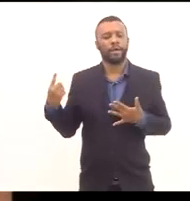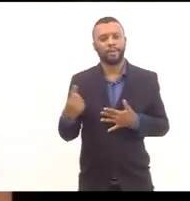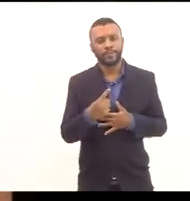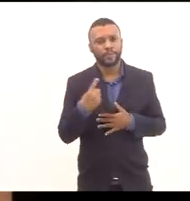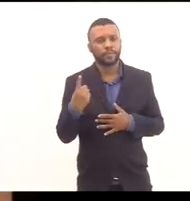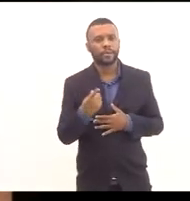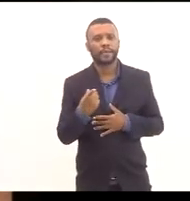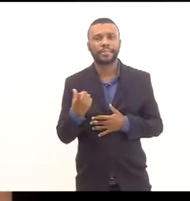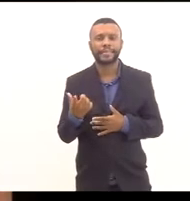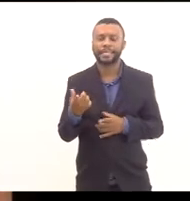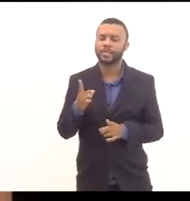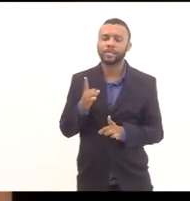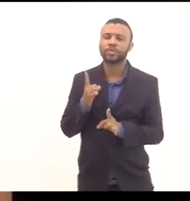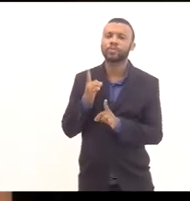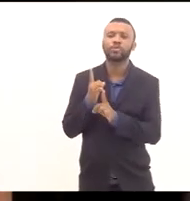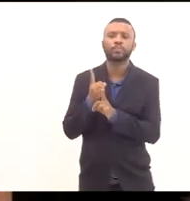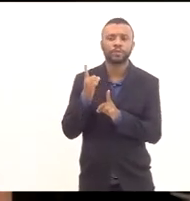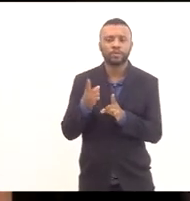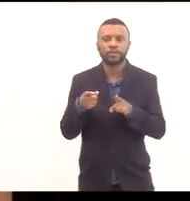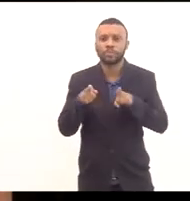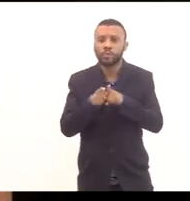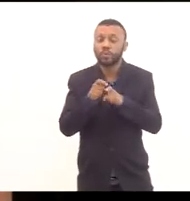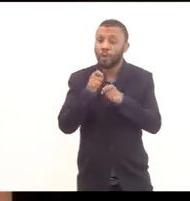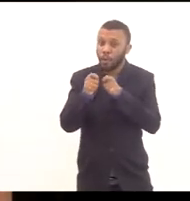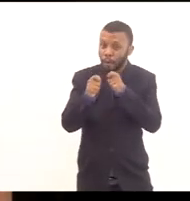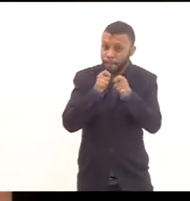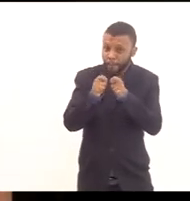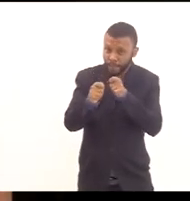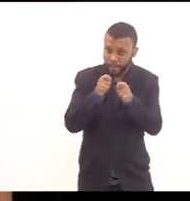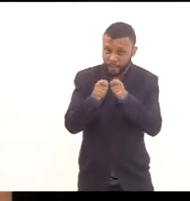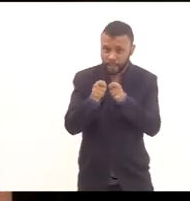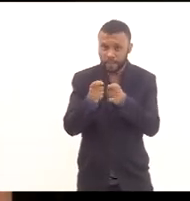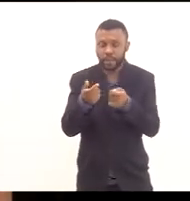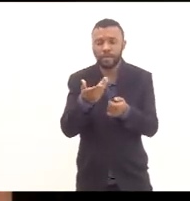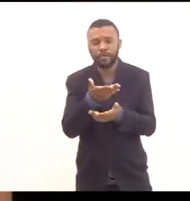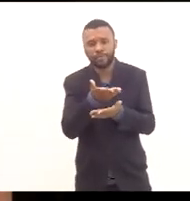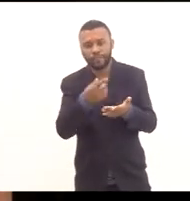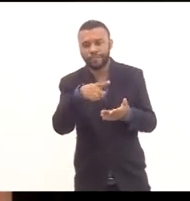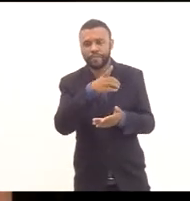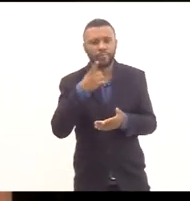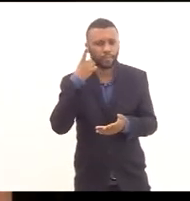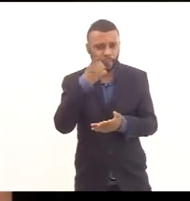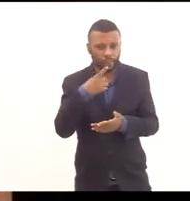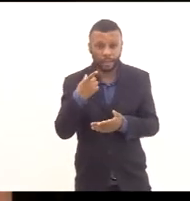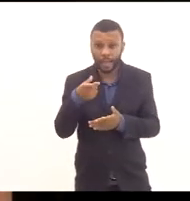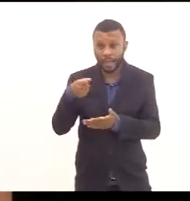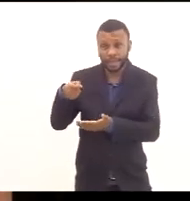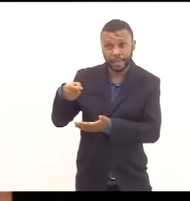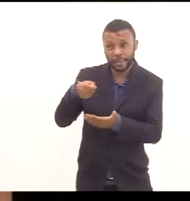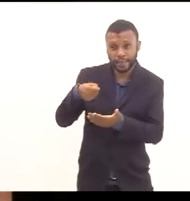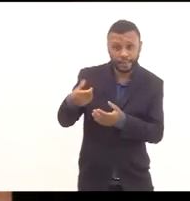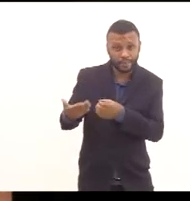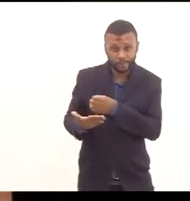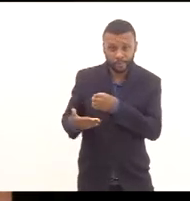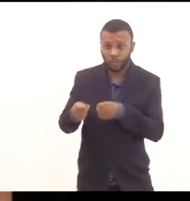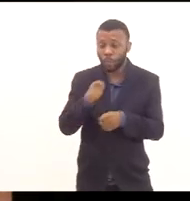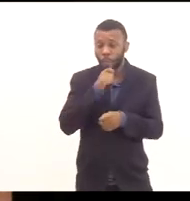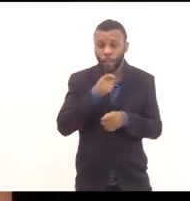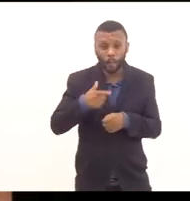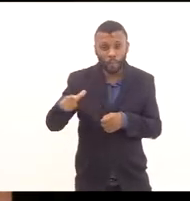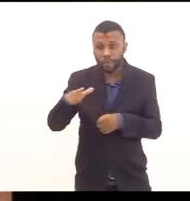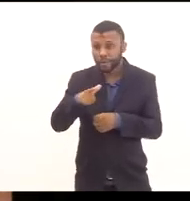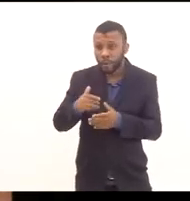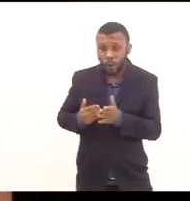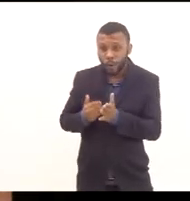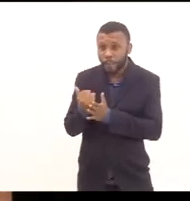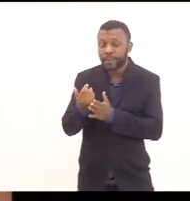descobrimos junto com a imprensa com você esquece essas essas seja ninguém não tinham sido